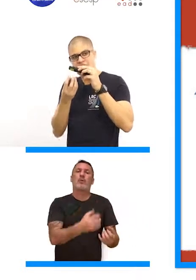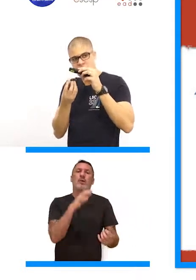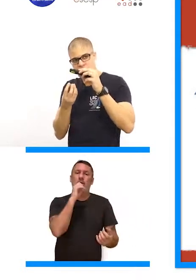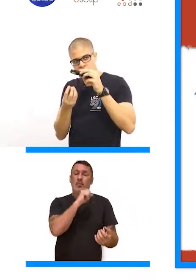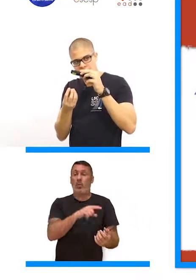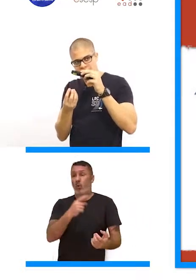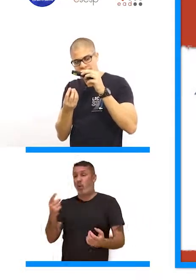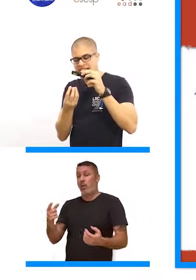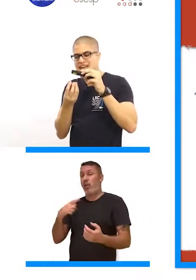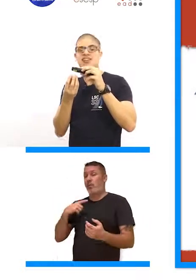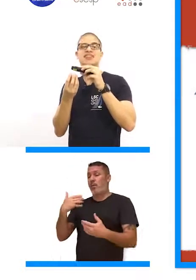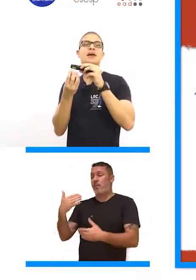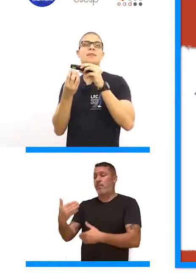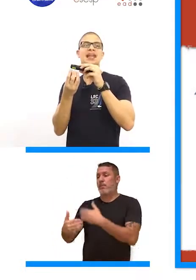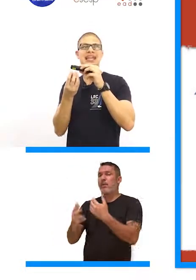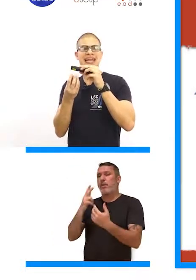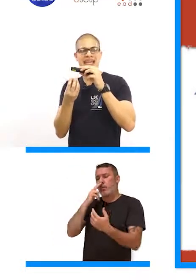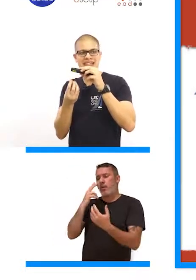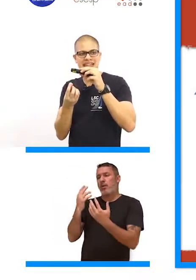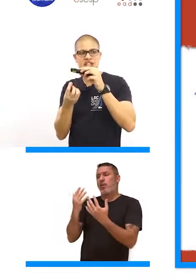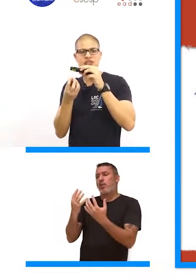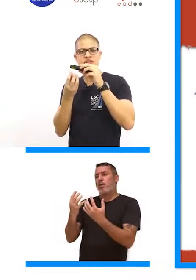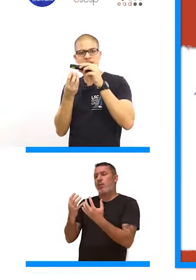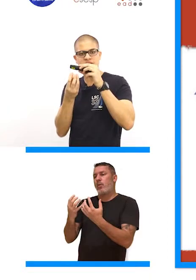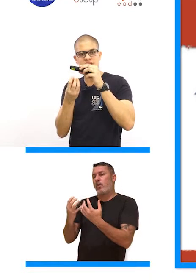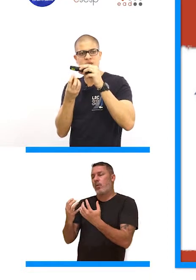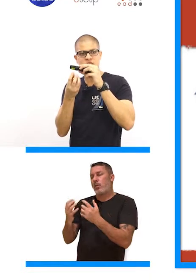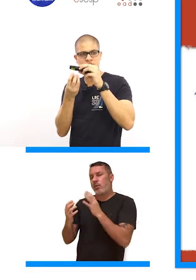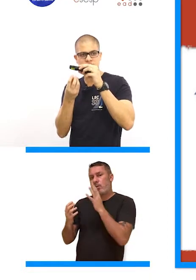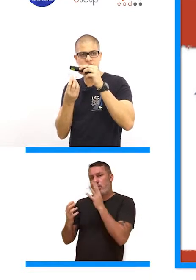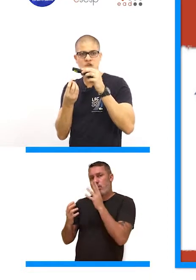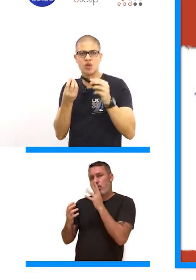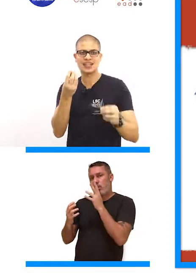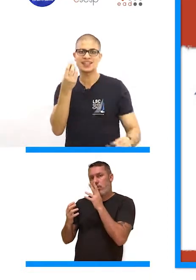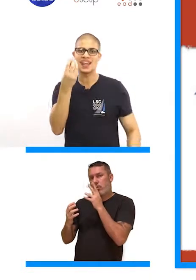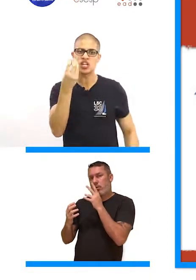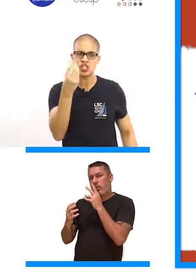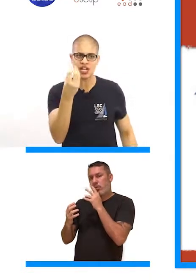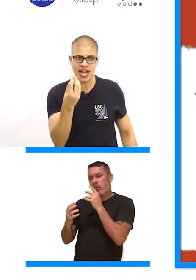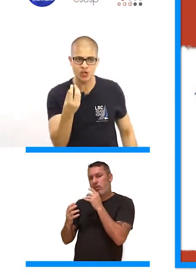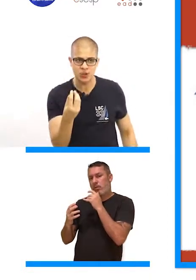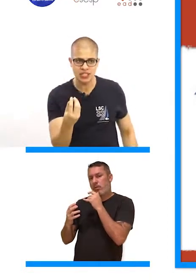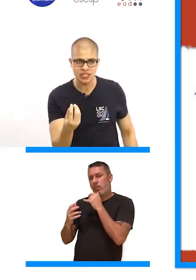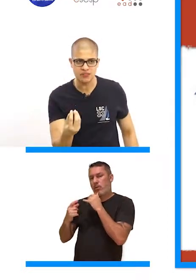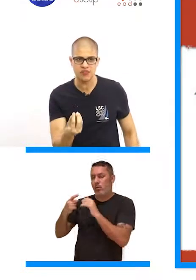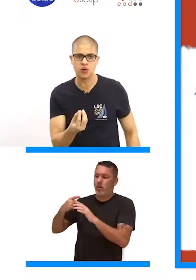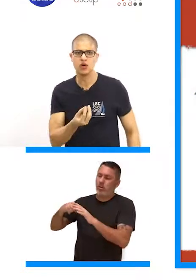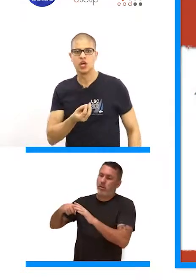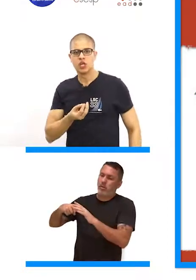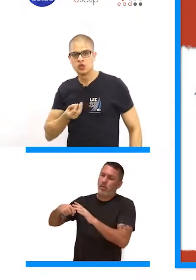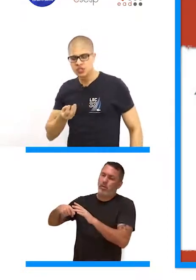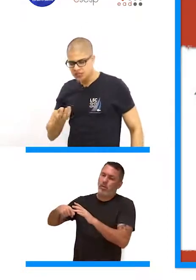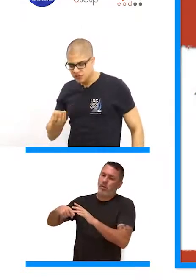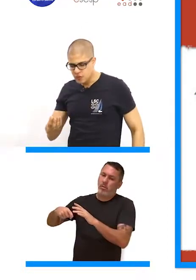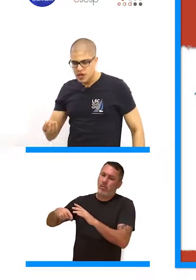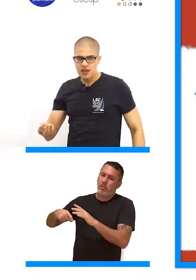de água, tá? Essa etapa lenta de infiltração de água no solo até chegar no